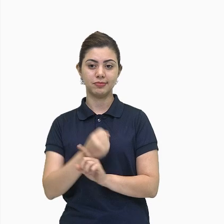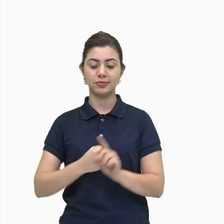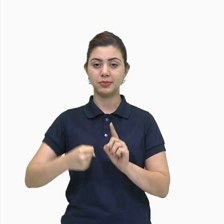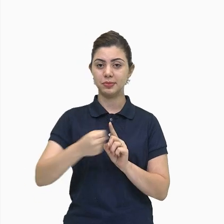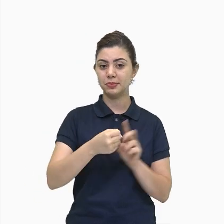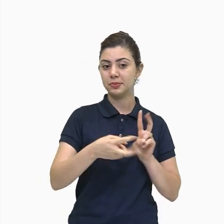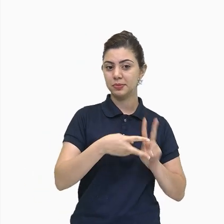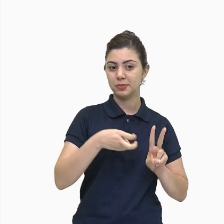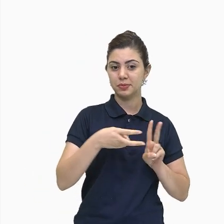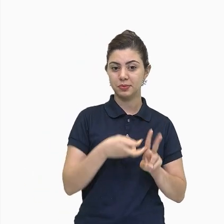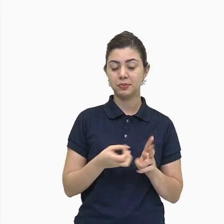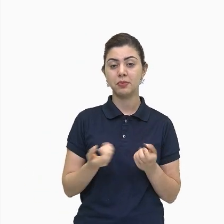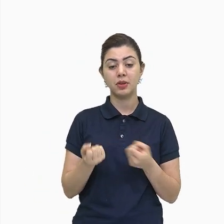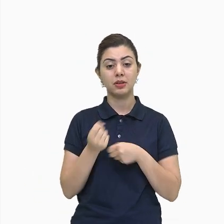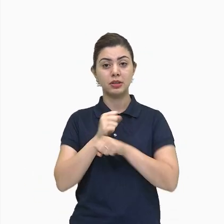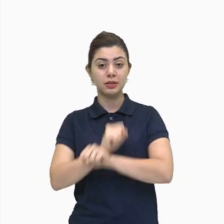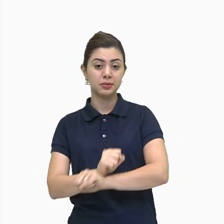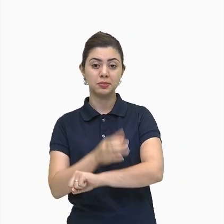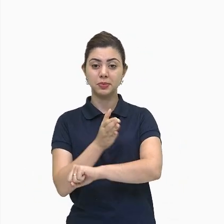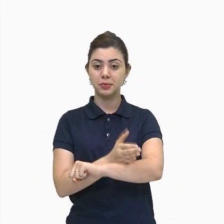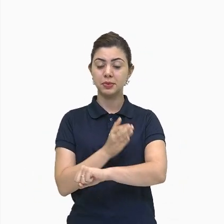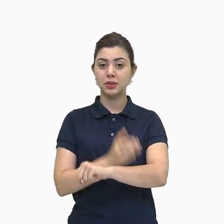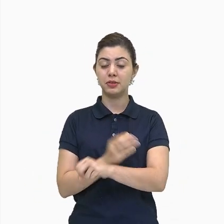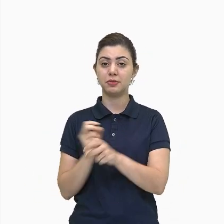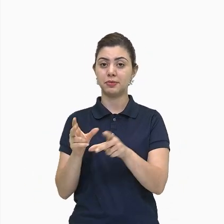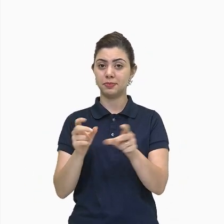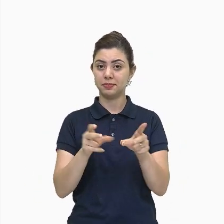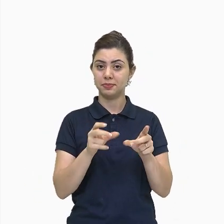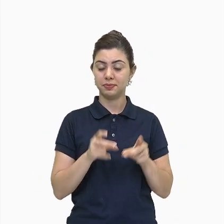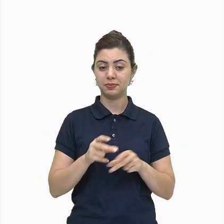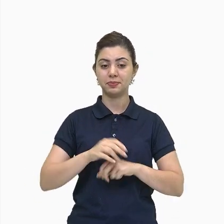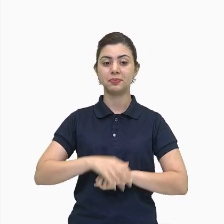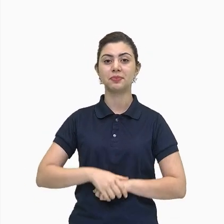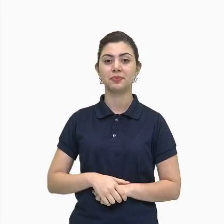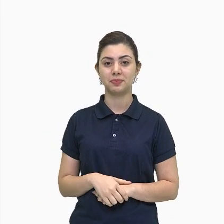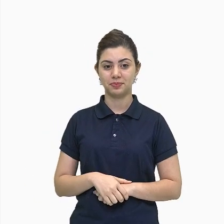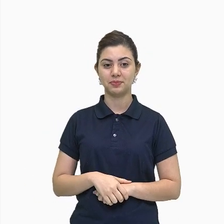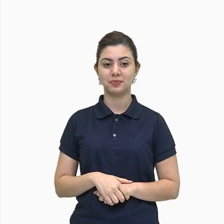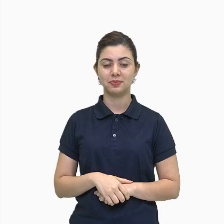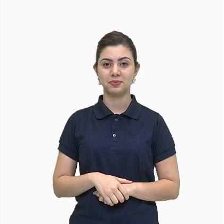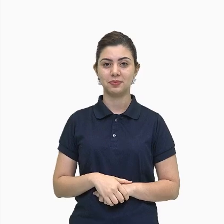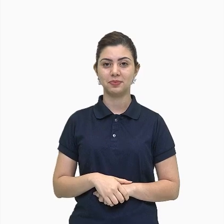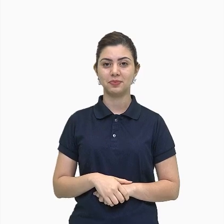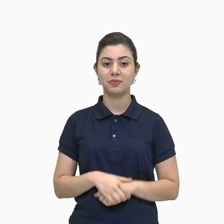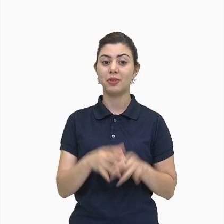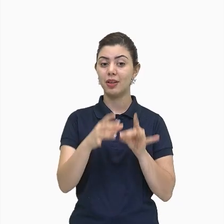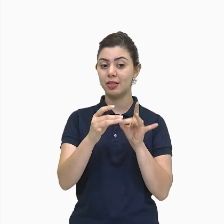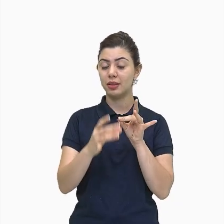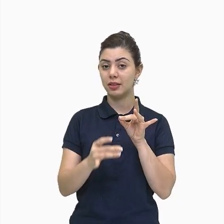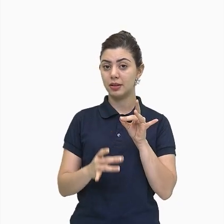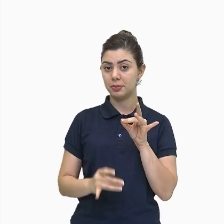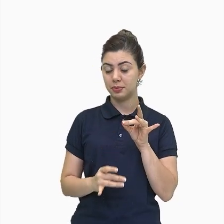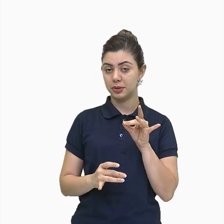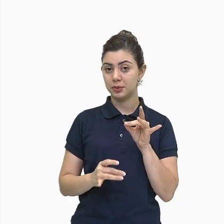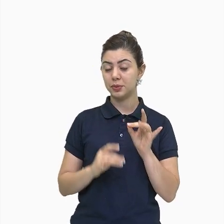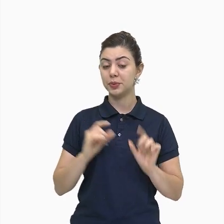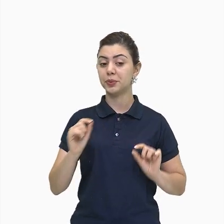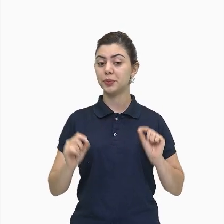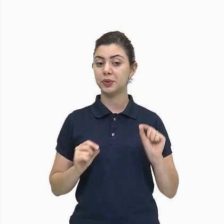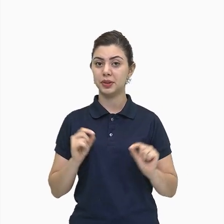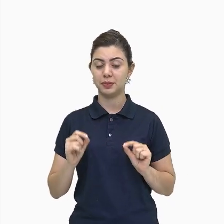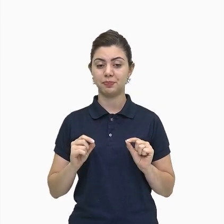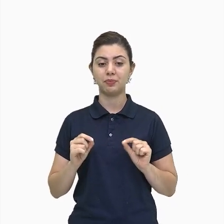sociedades ameríndias, a escravidão moderna e o tráfico de escravizados. E, especificamente, no